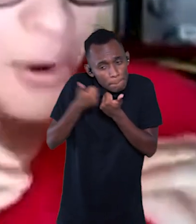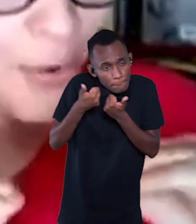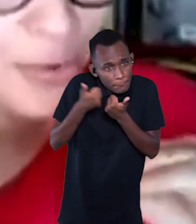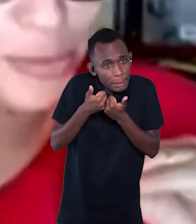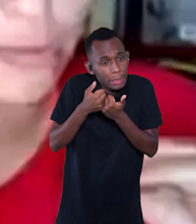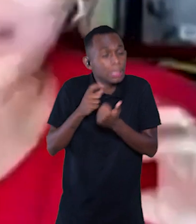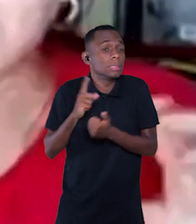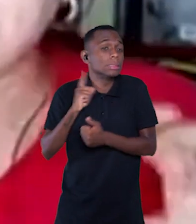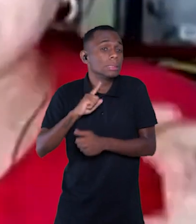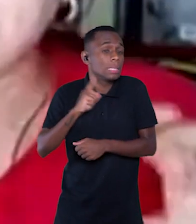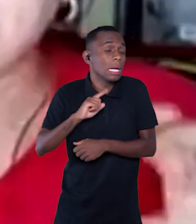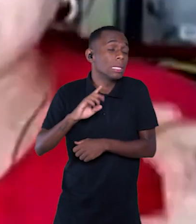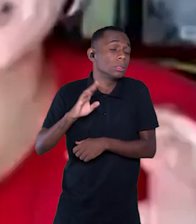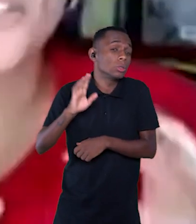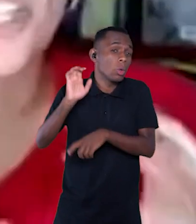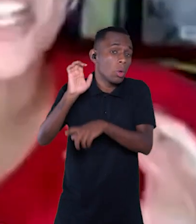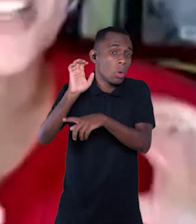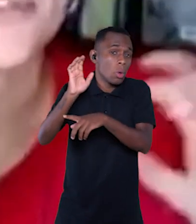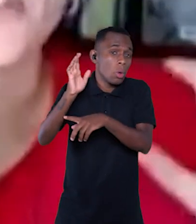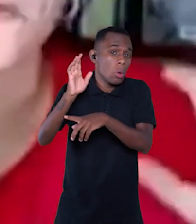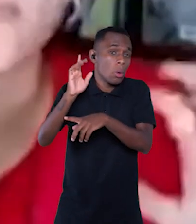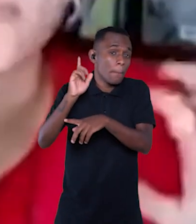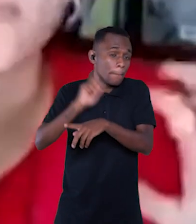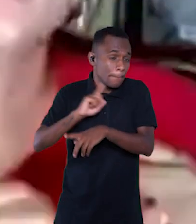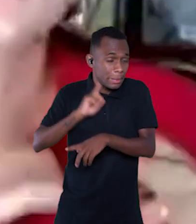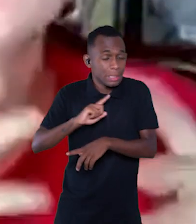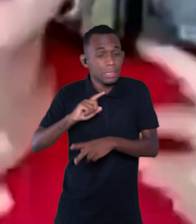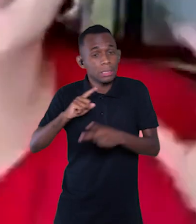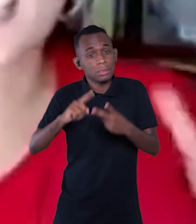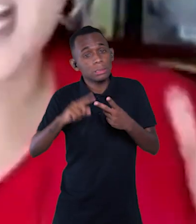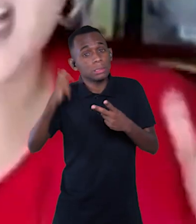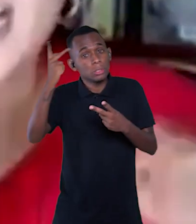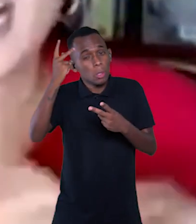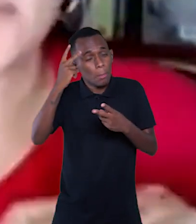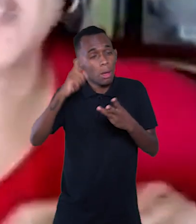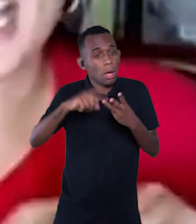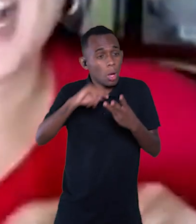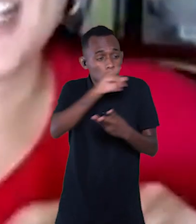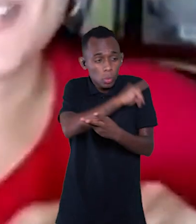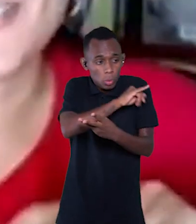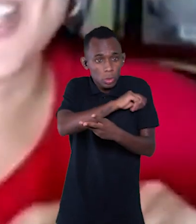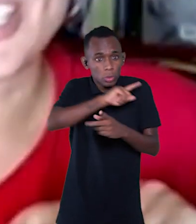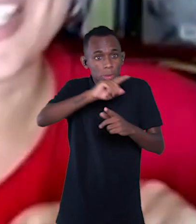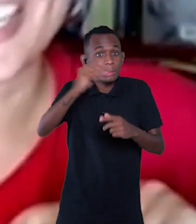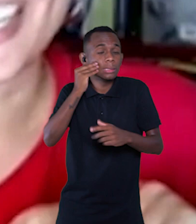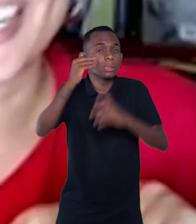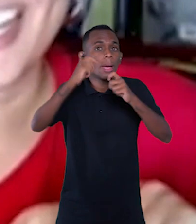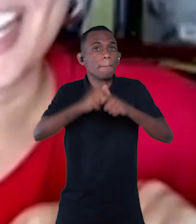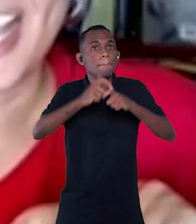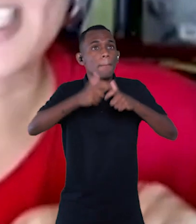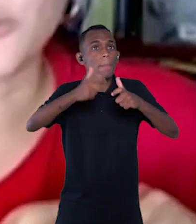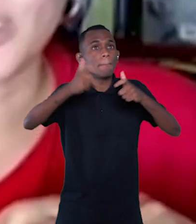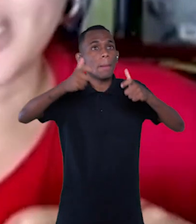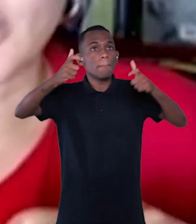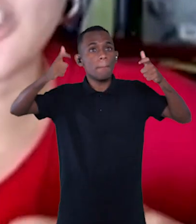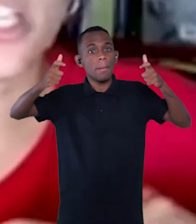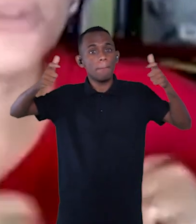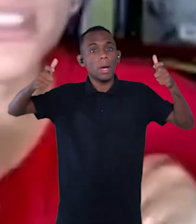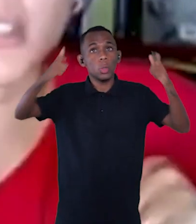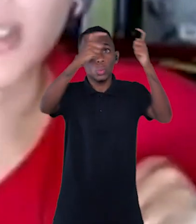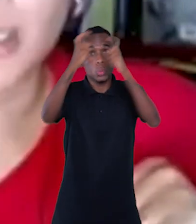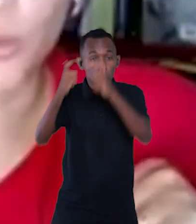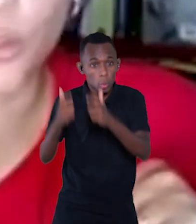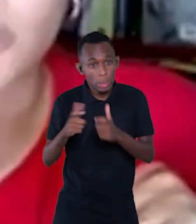aqui próximo, Minas, Rio de Janeiro, São Paulo, e vai tentar ampliar e expandir essa turnê. A